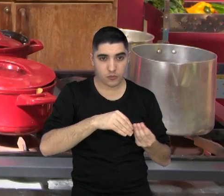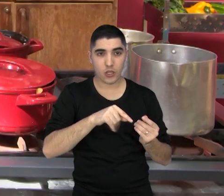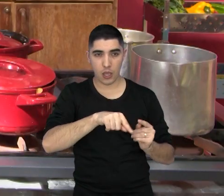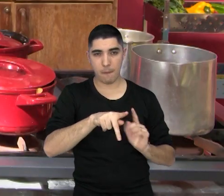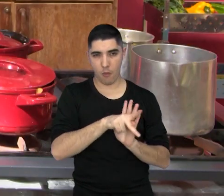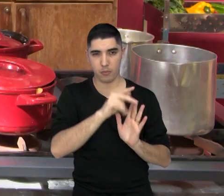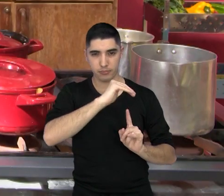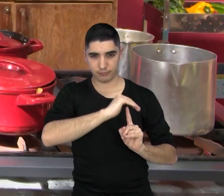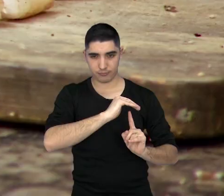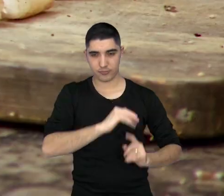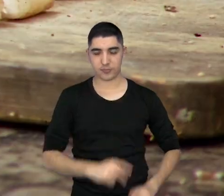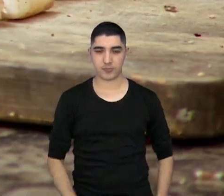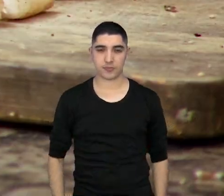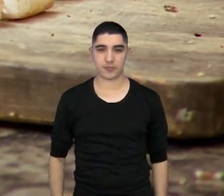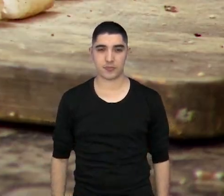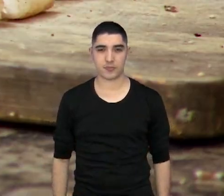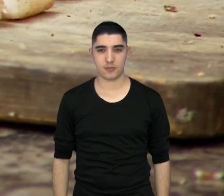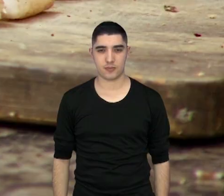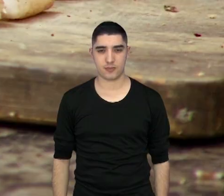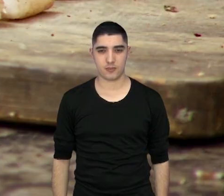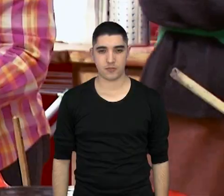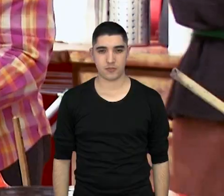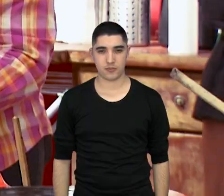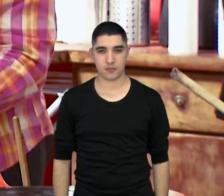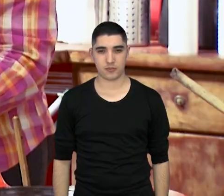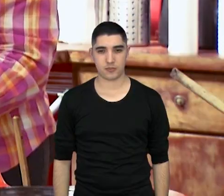do shiitake.